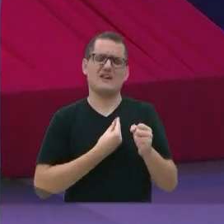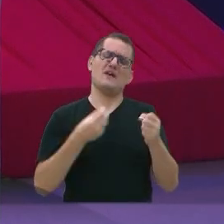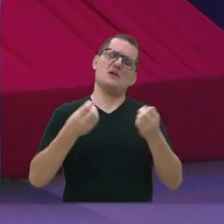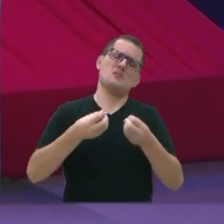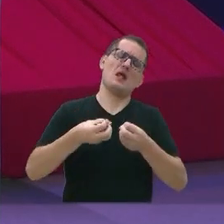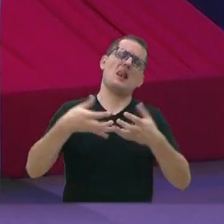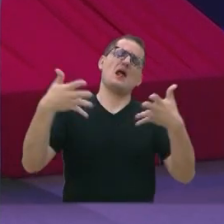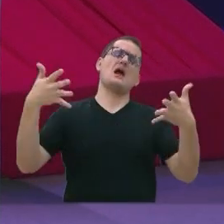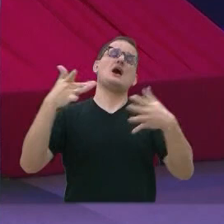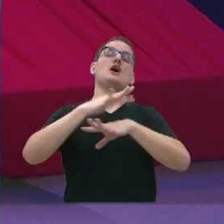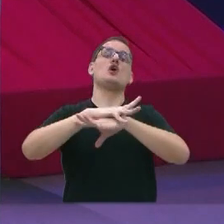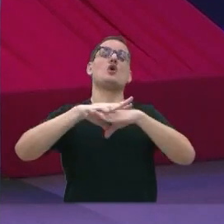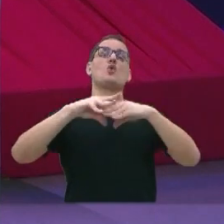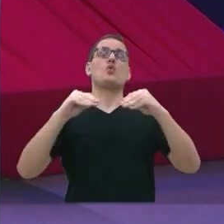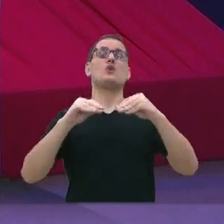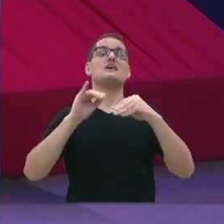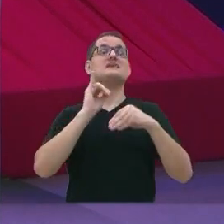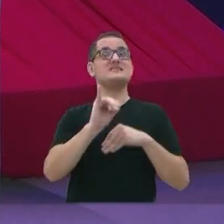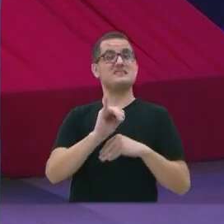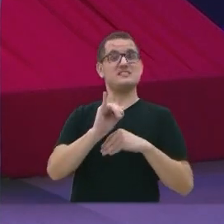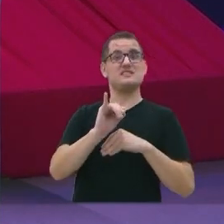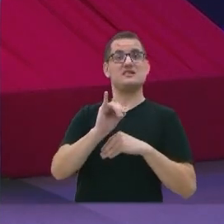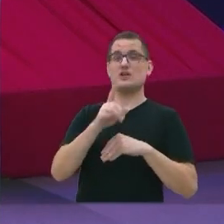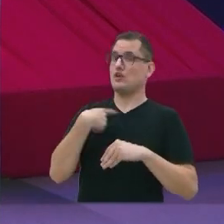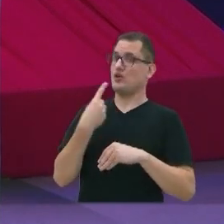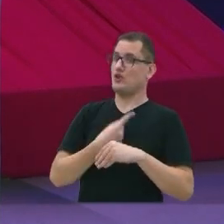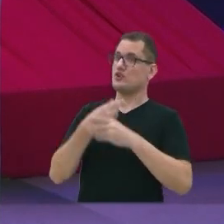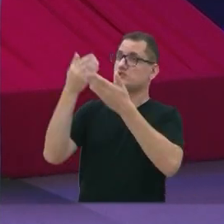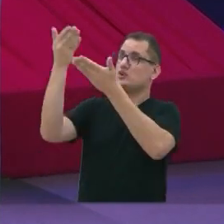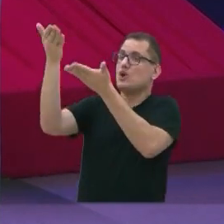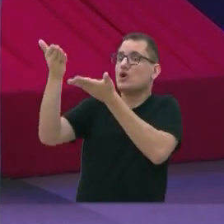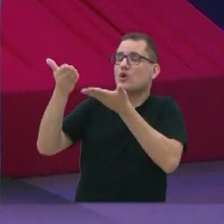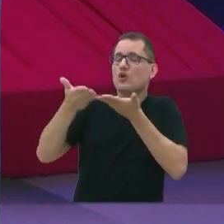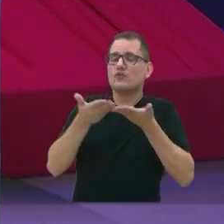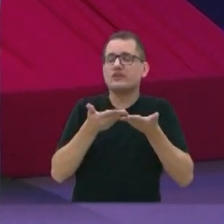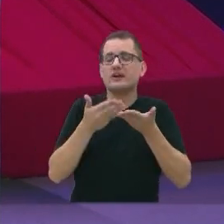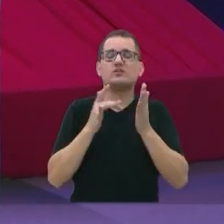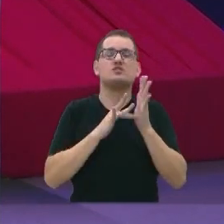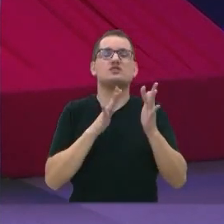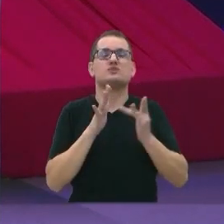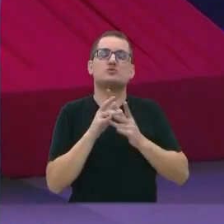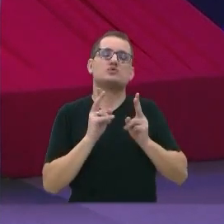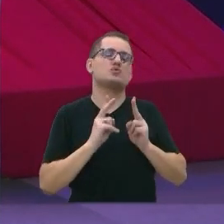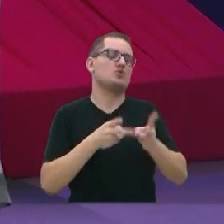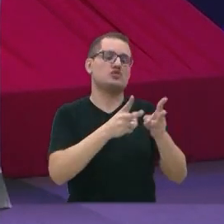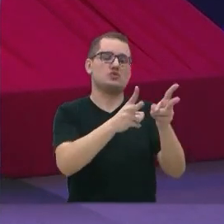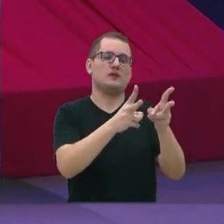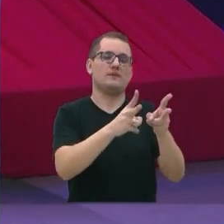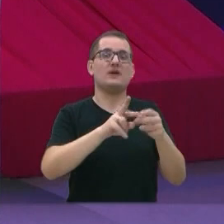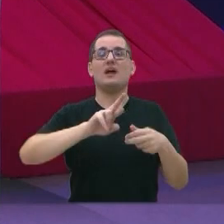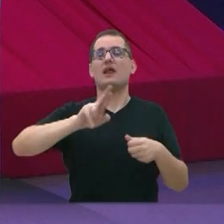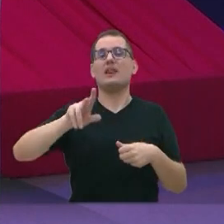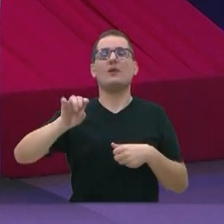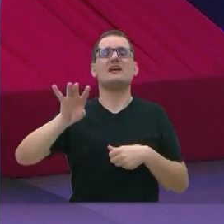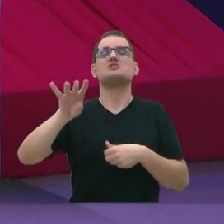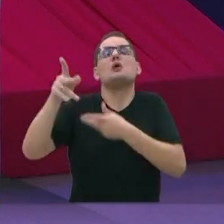se Ele for convidado a permanecer, não somente uma